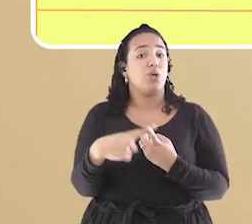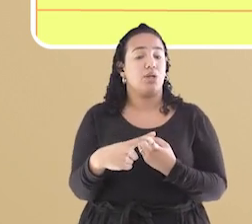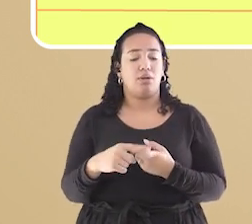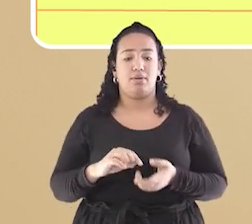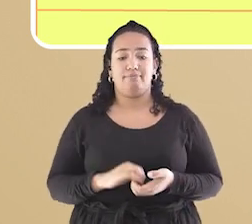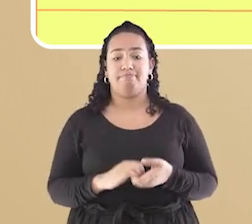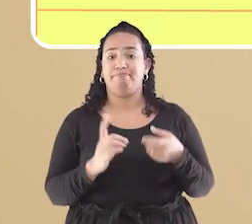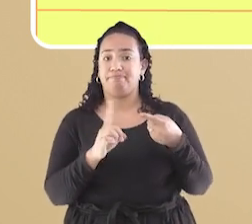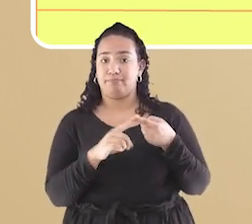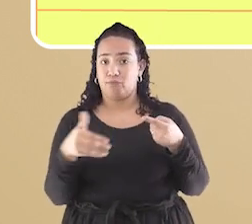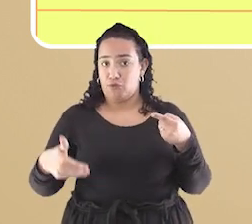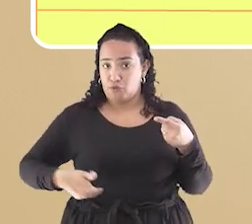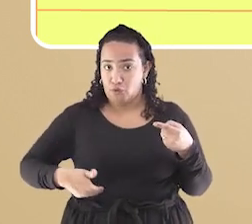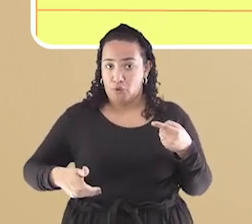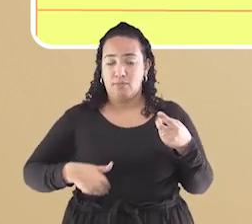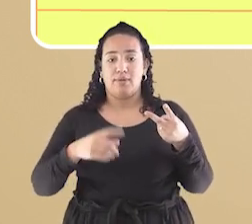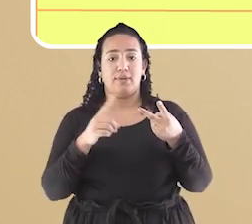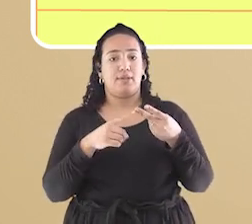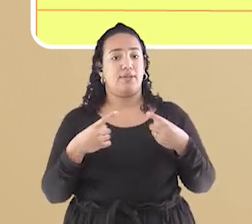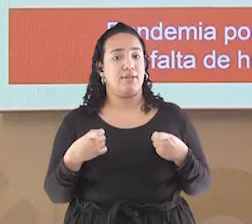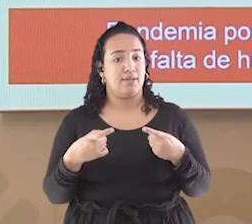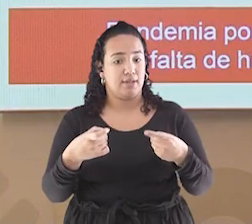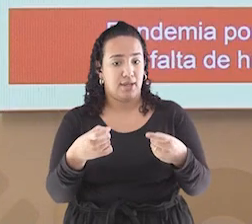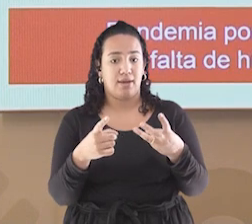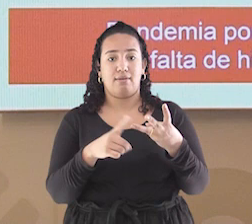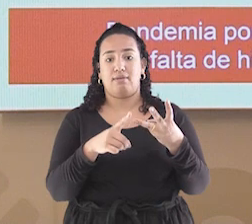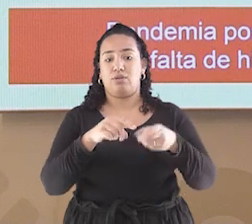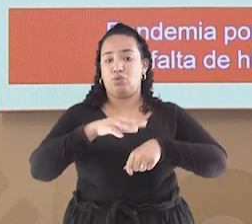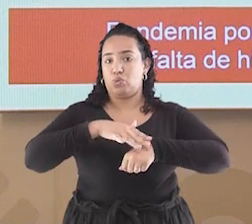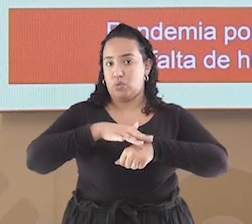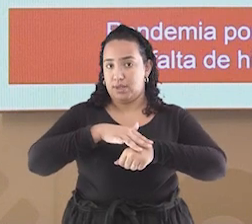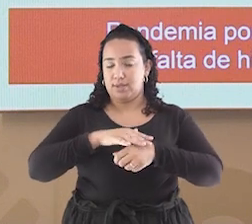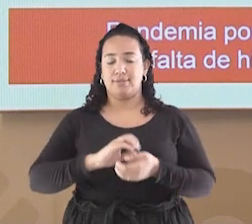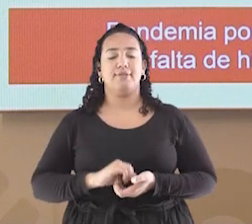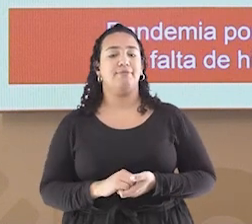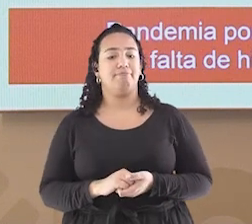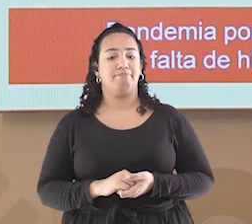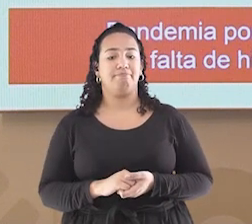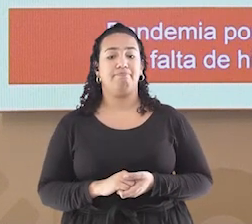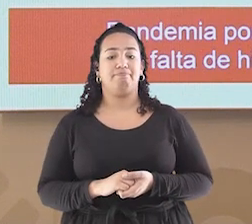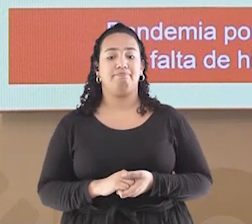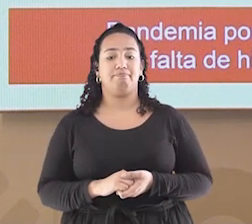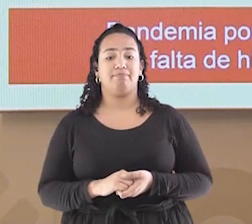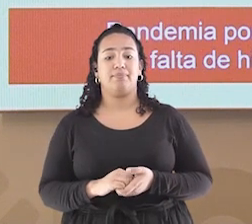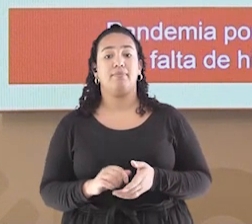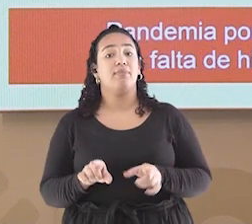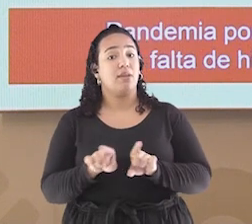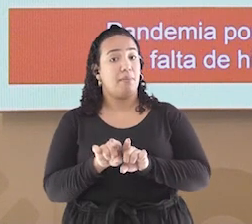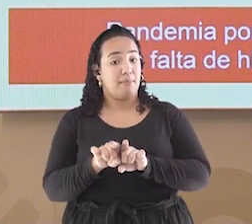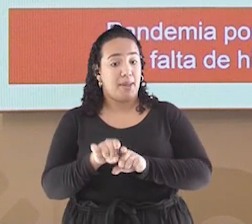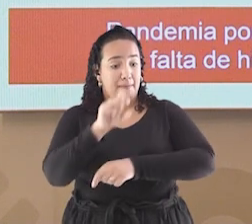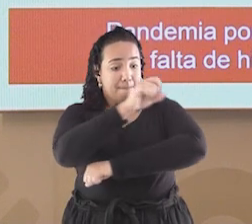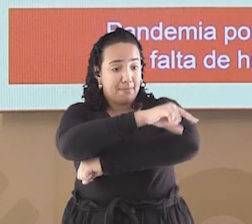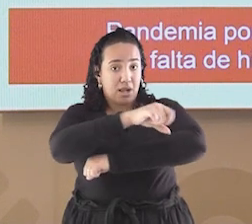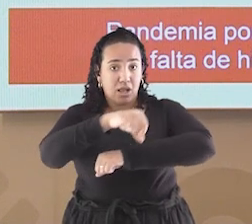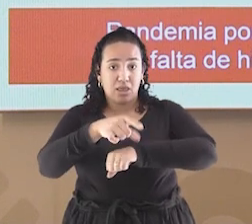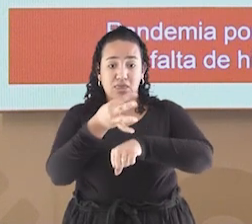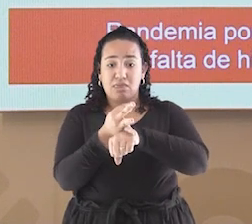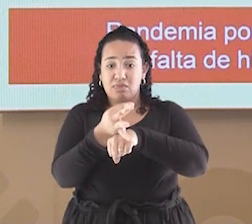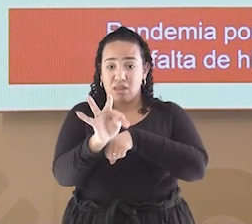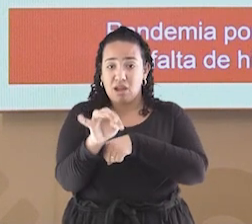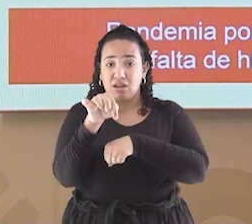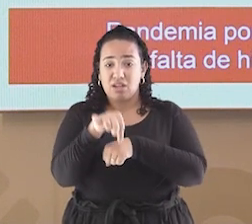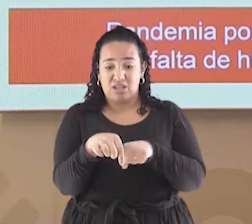a fome, a guerra e a peste. As técnicas de plantio utilizadas geraram um grande desgaste